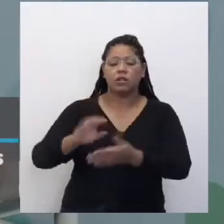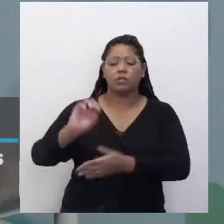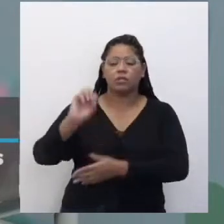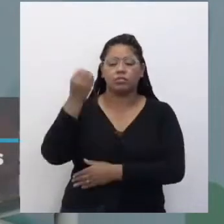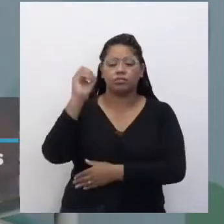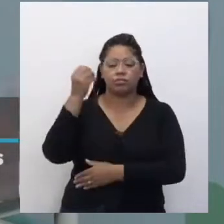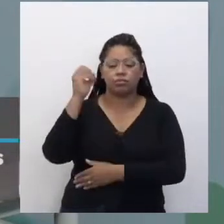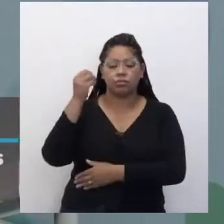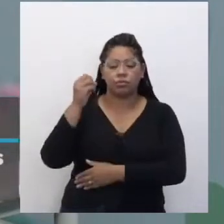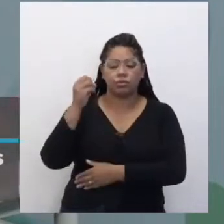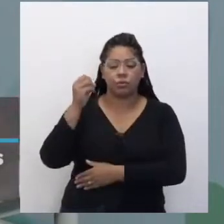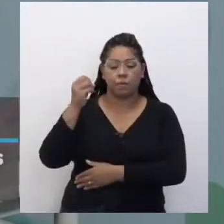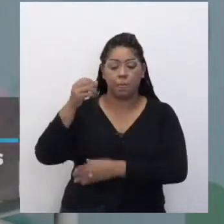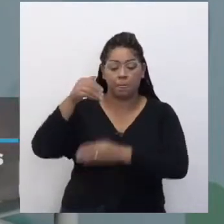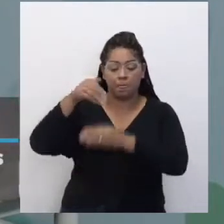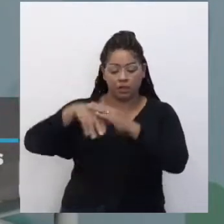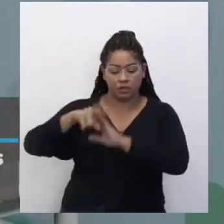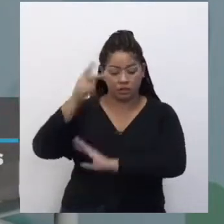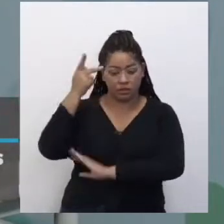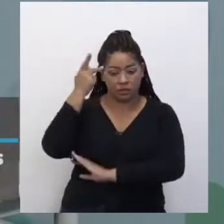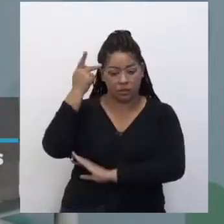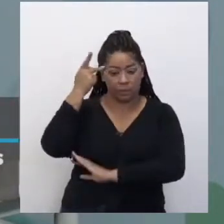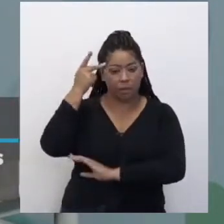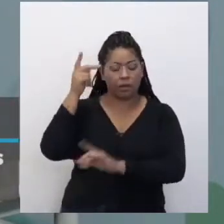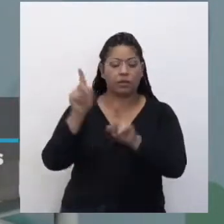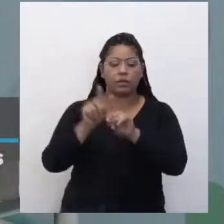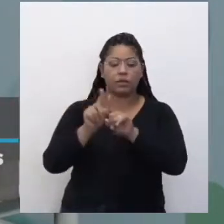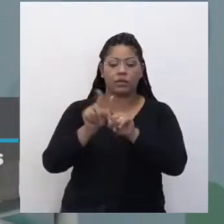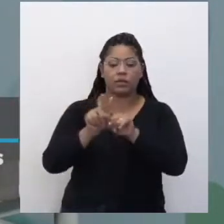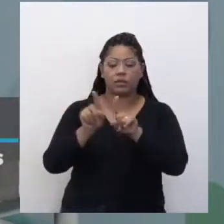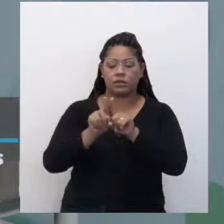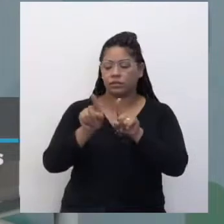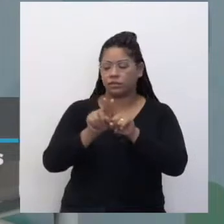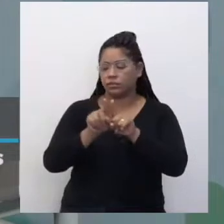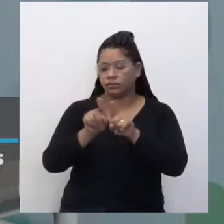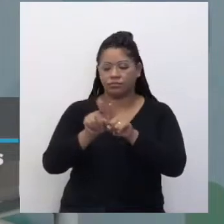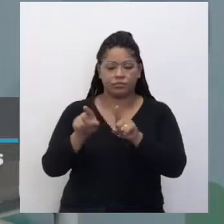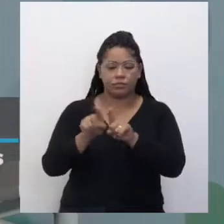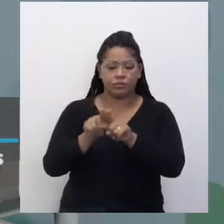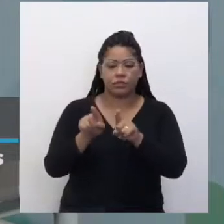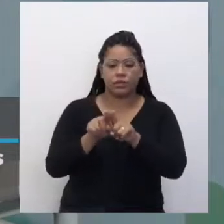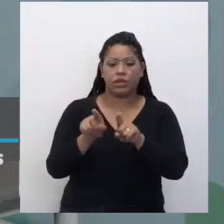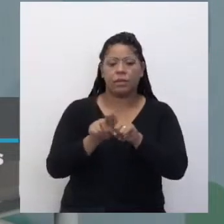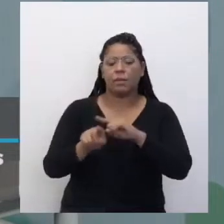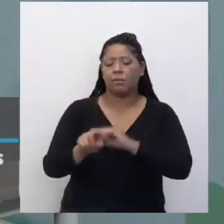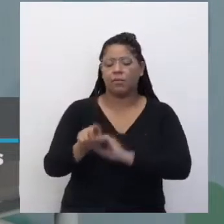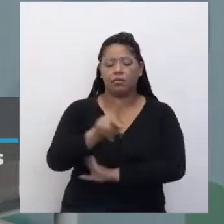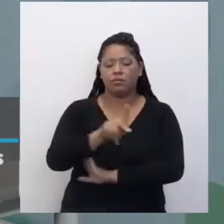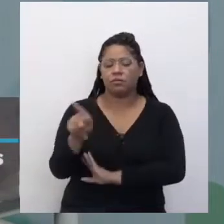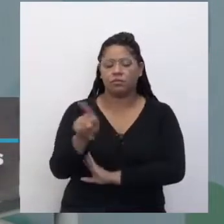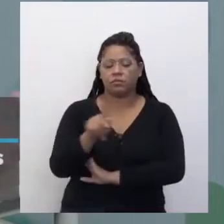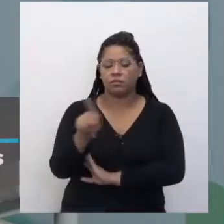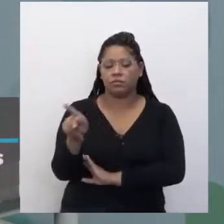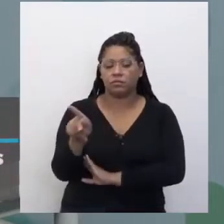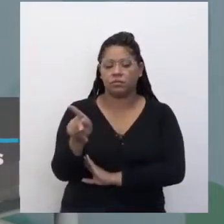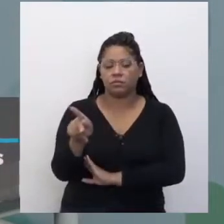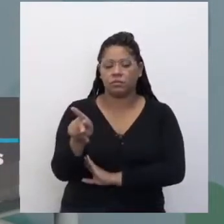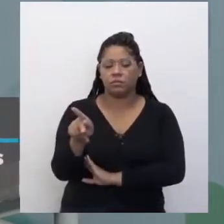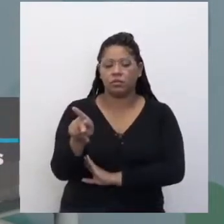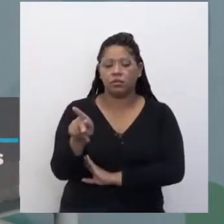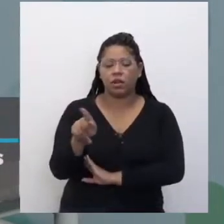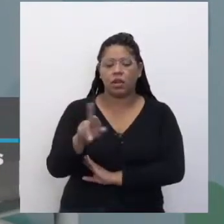aí o professor Antônio voltou a falar sobre os reis aliaram-se aos interesses mercantis na cobrança de tributos. E o